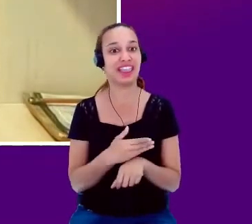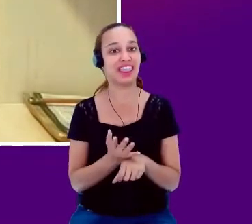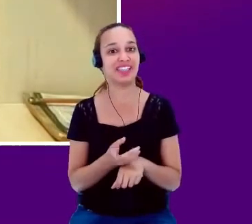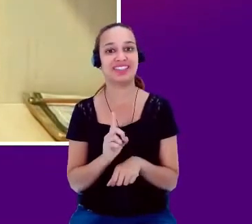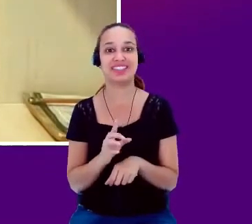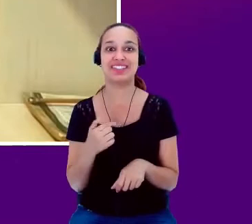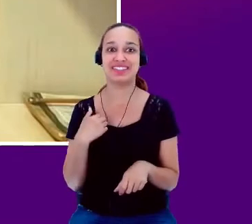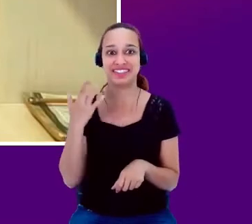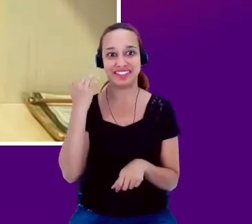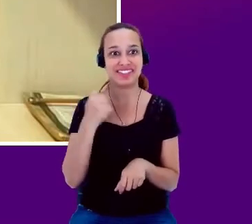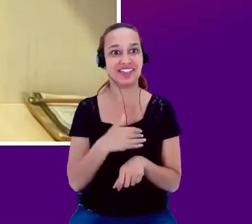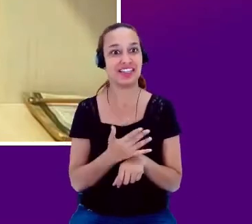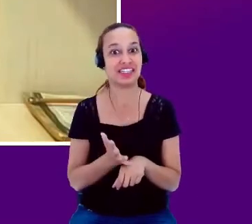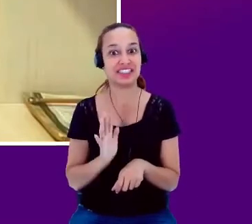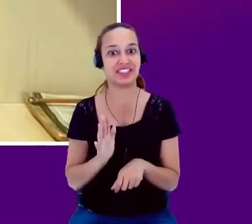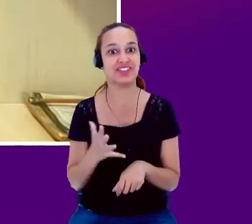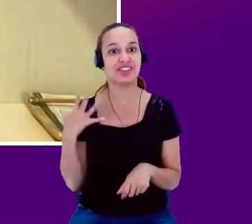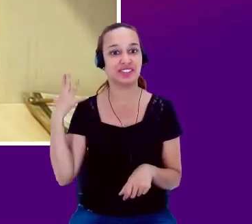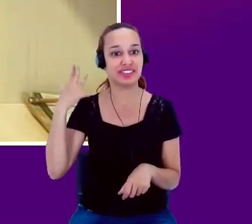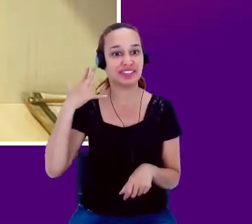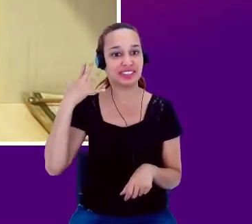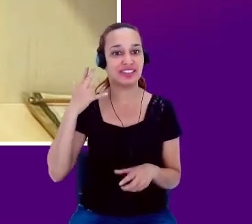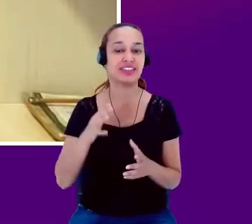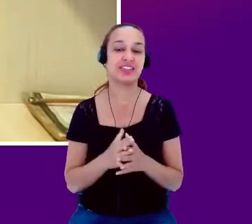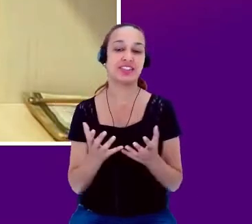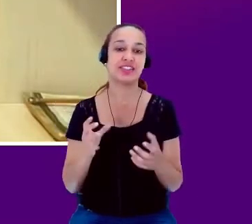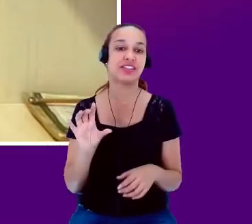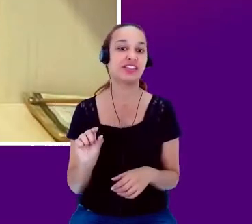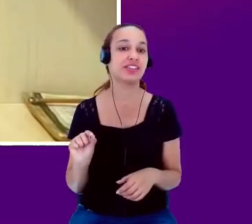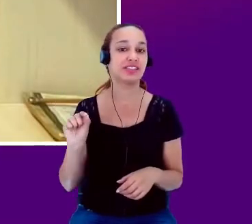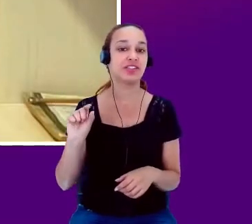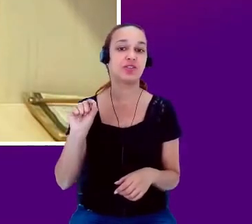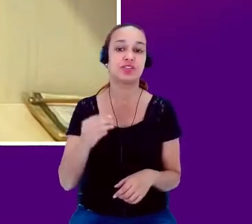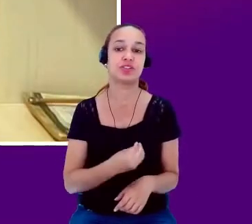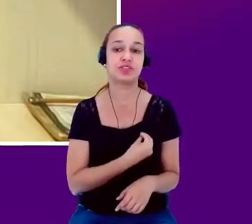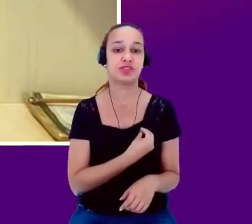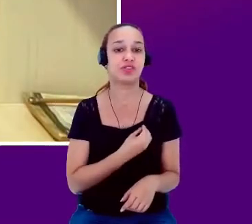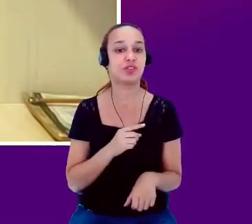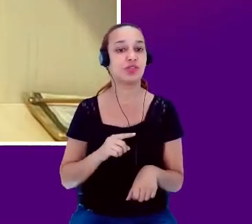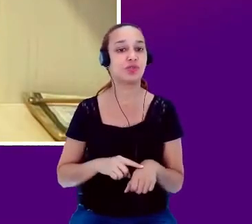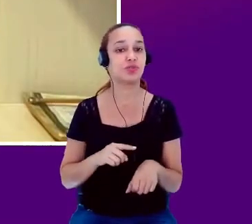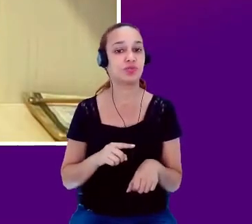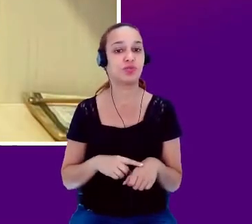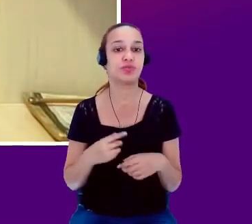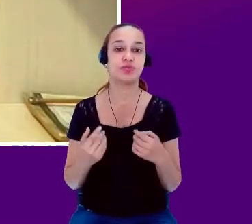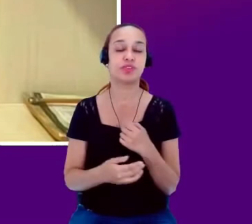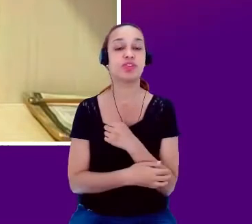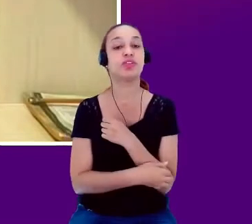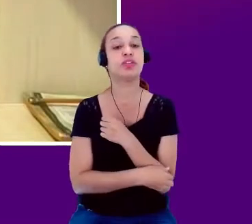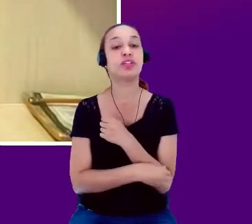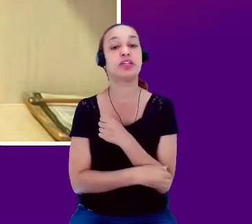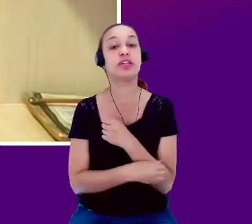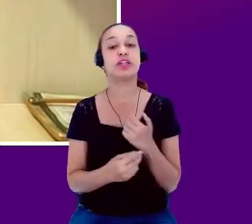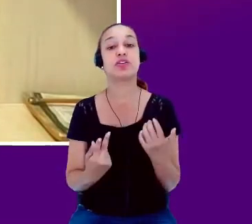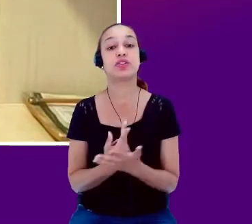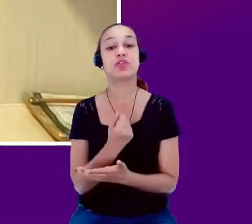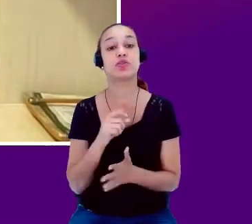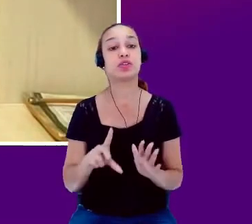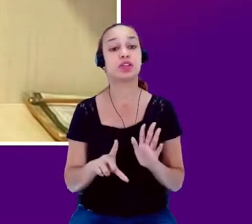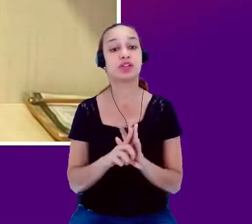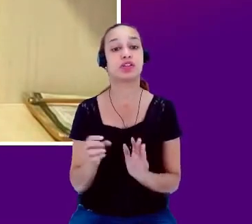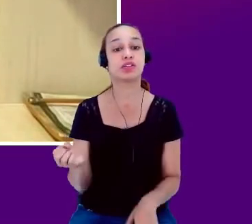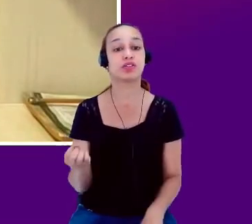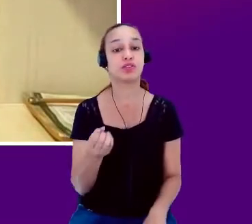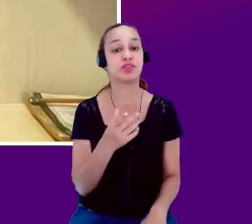já estouramos aqui o tempo do painel, né, eu queria destacar que estamos num momento singular, né, um momento em que entra em vigor uma legislação nova, uma